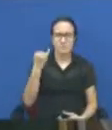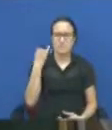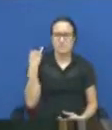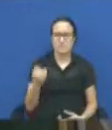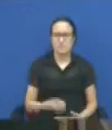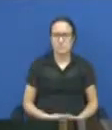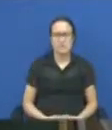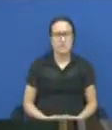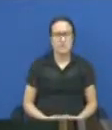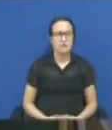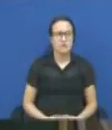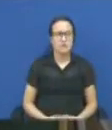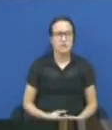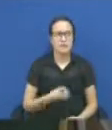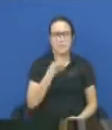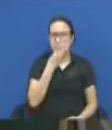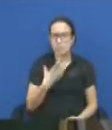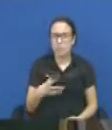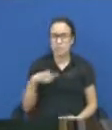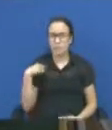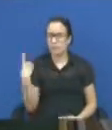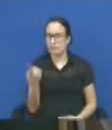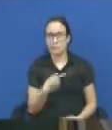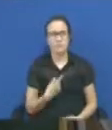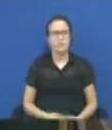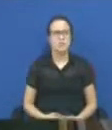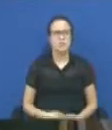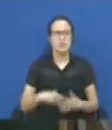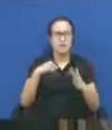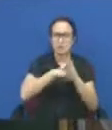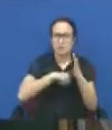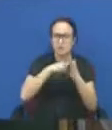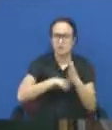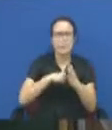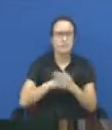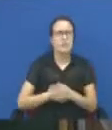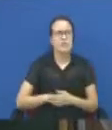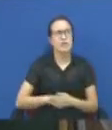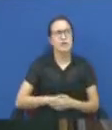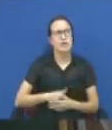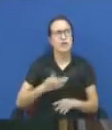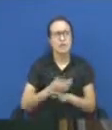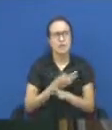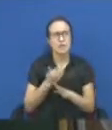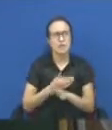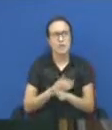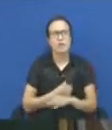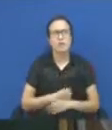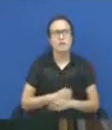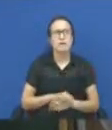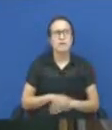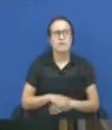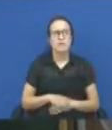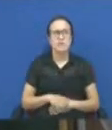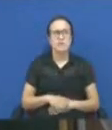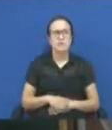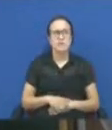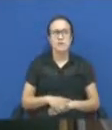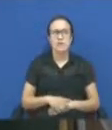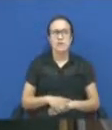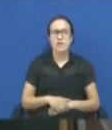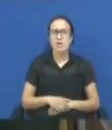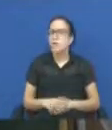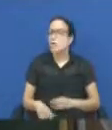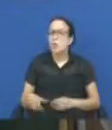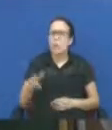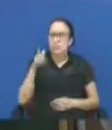Porque nós precisamos ir para a rua e defender essa história. E eu digo ir para a rua por uma questão muito simples. Eu disputo a consciência da minha